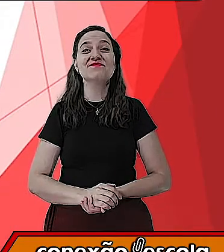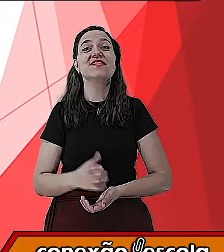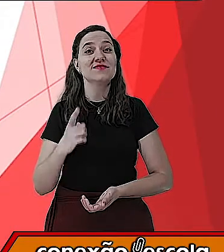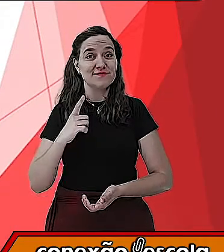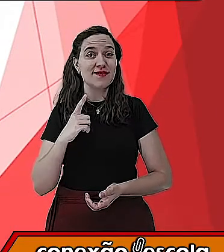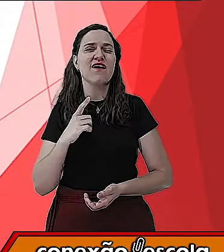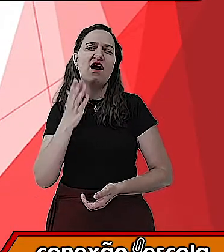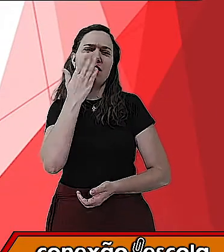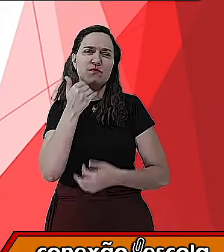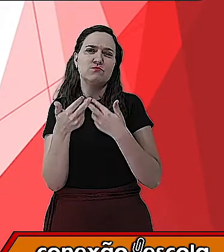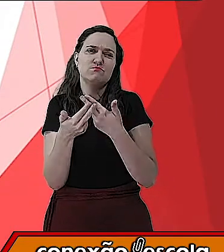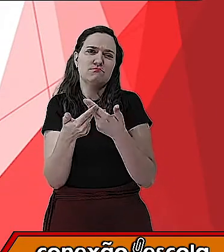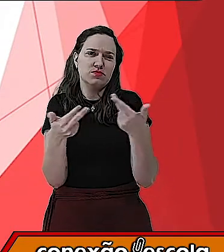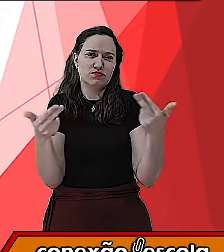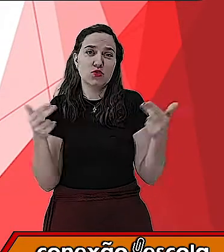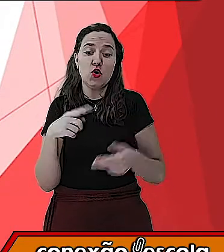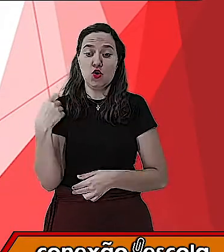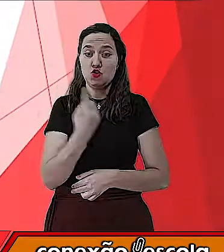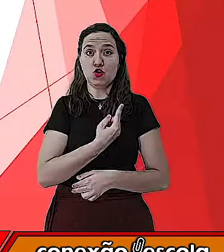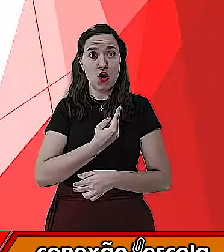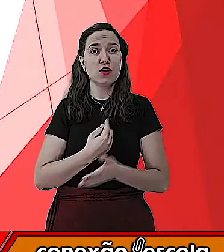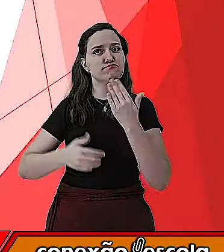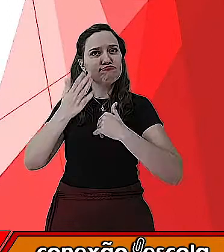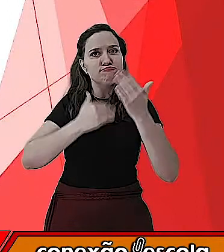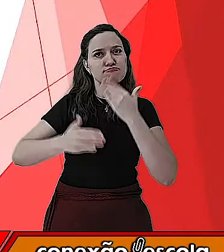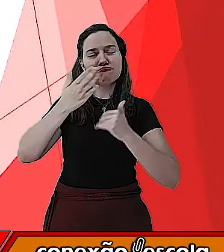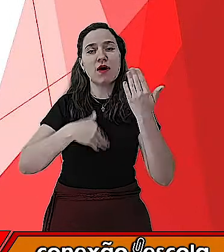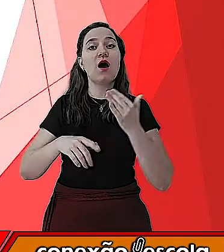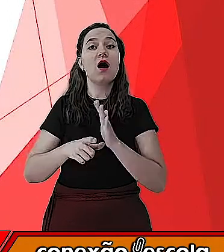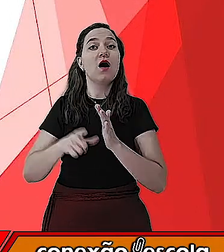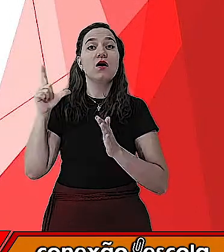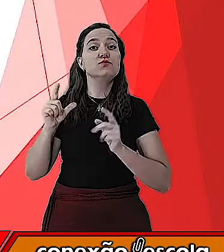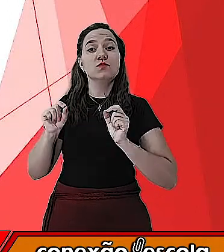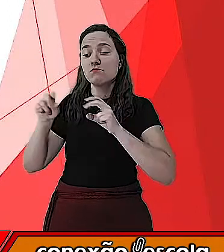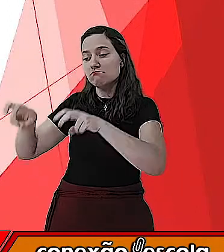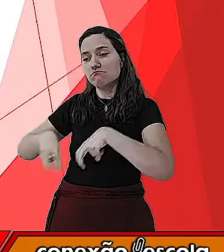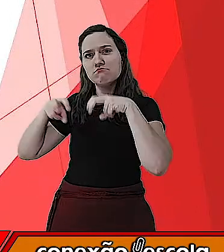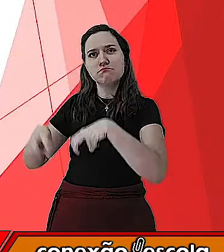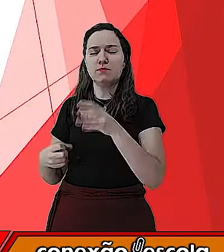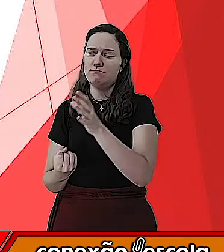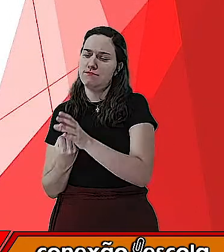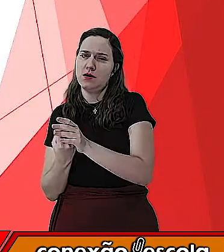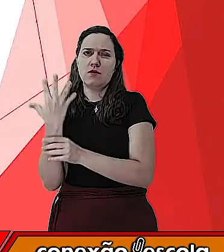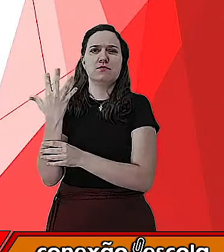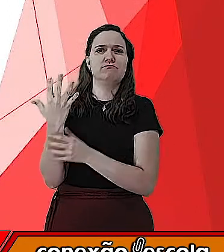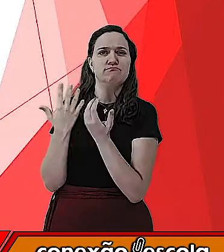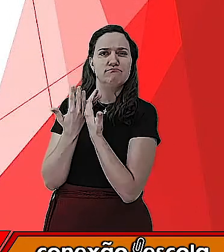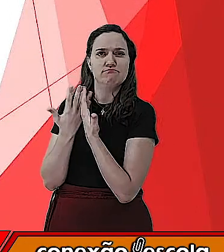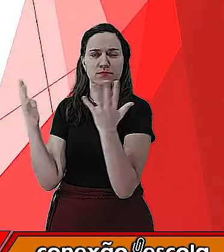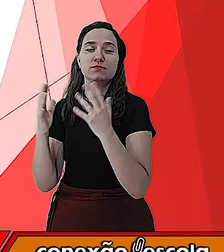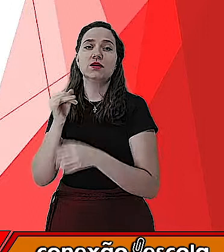Muitos alimentos que consumimos atualmente vêm do trabalho no campo. Olhem